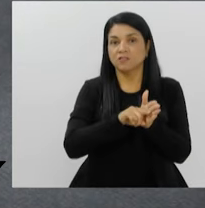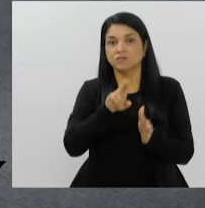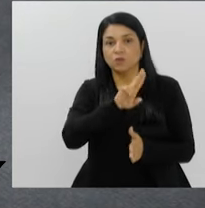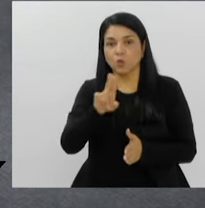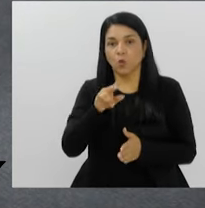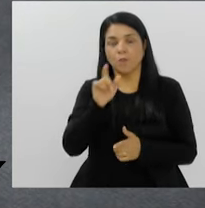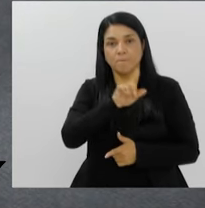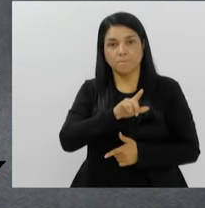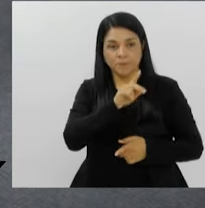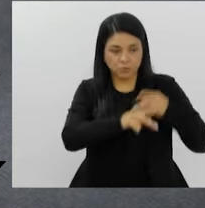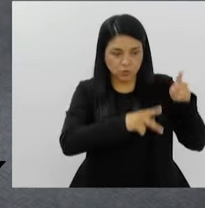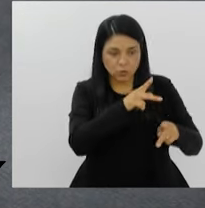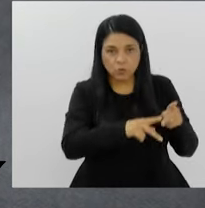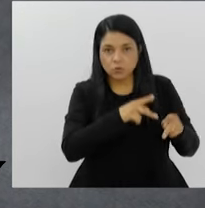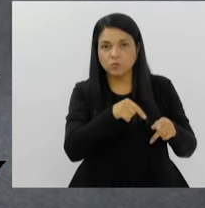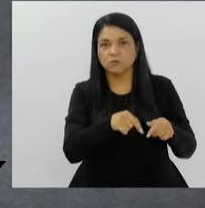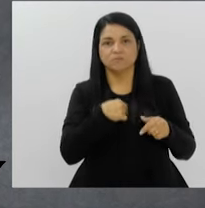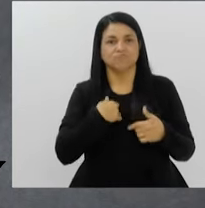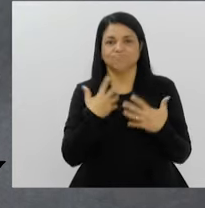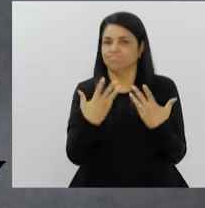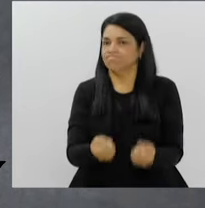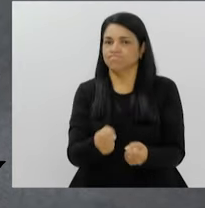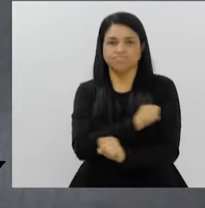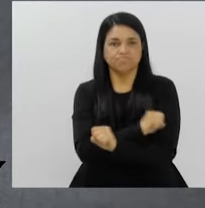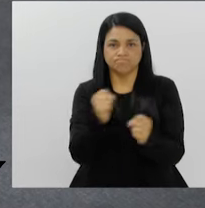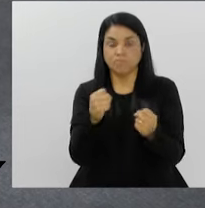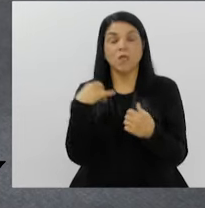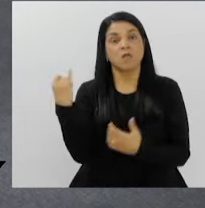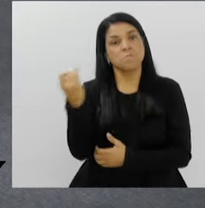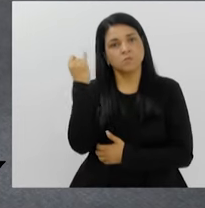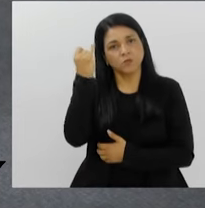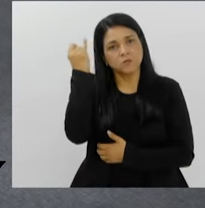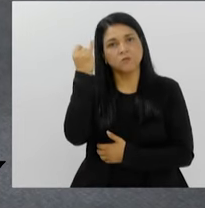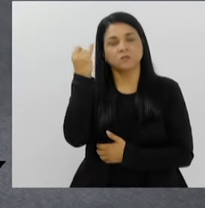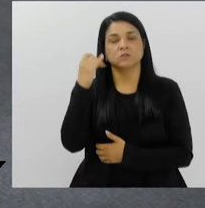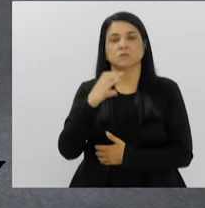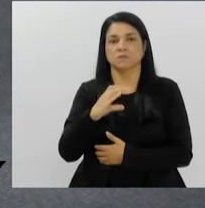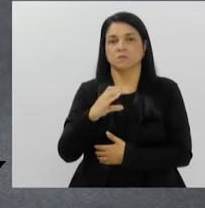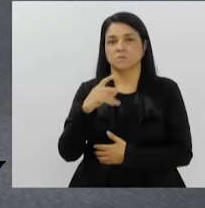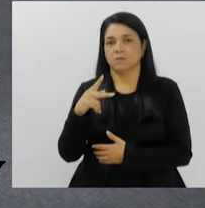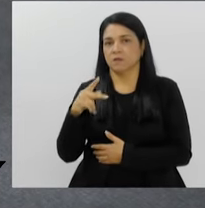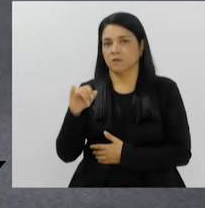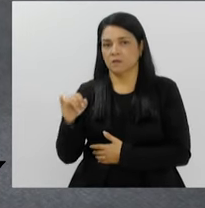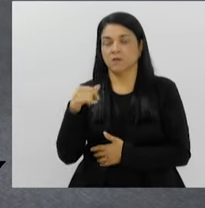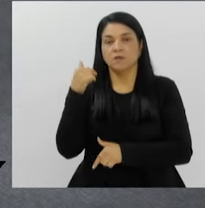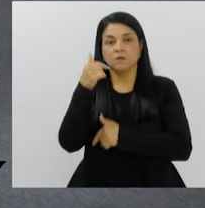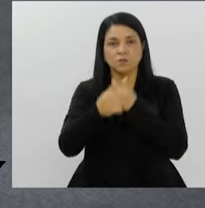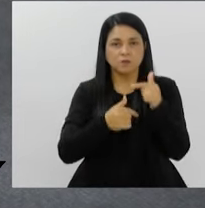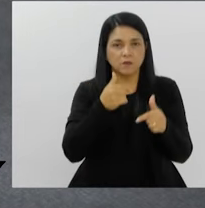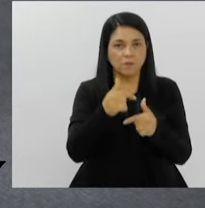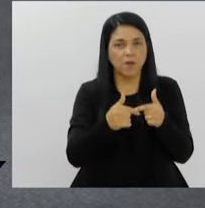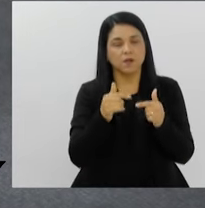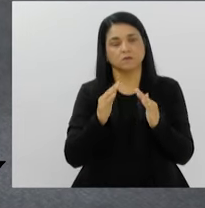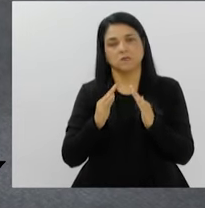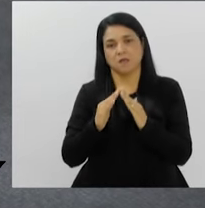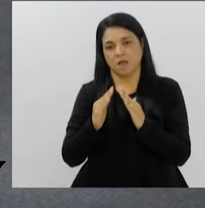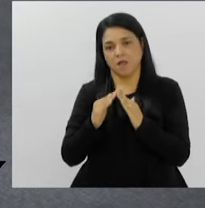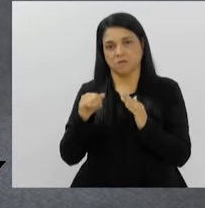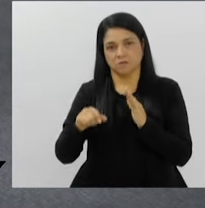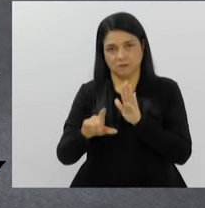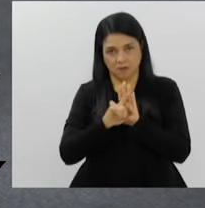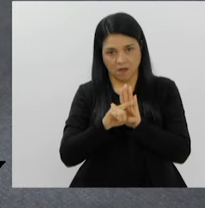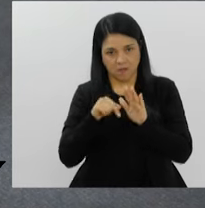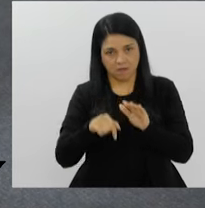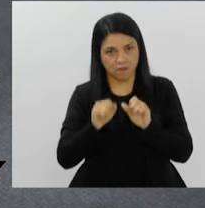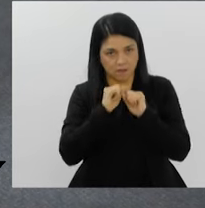que não dá para aceitar. Então, é de extrema importância essa CPI e o trabalho dessa casa